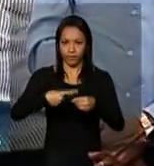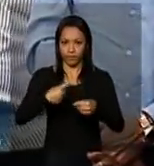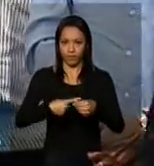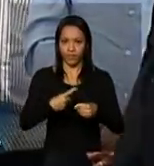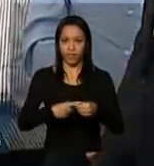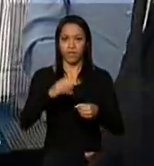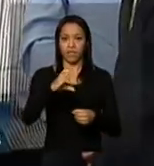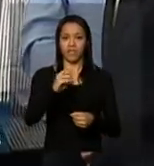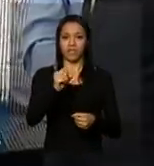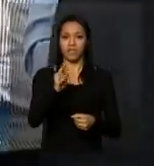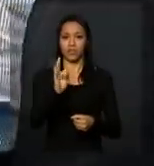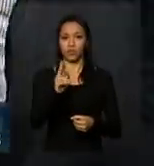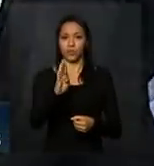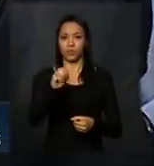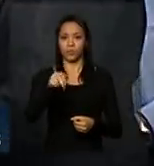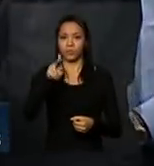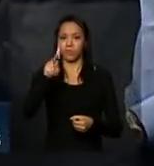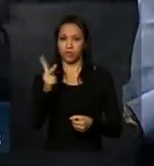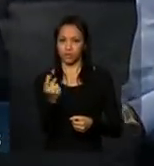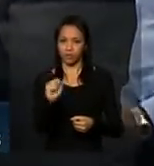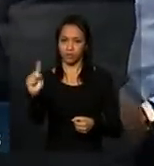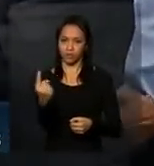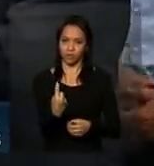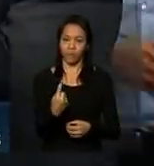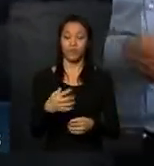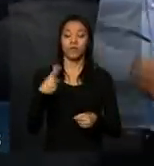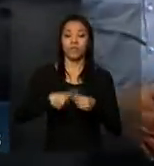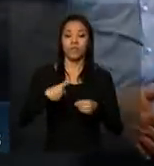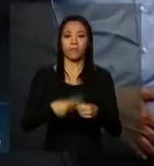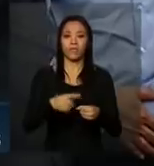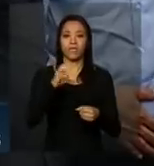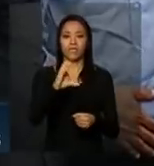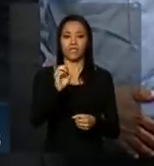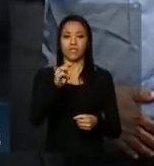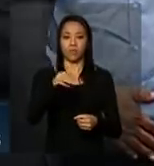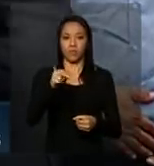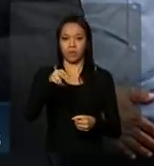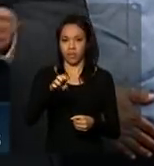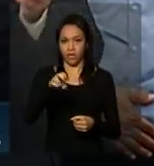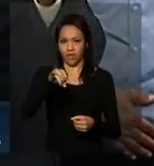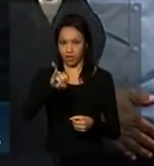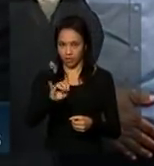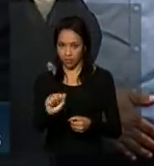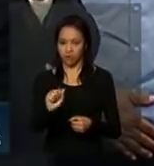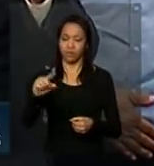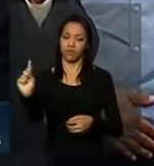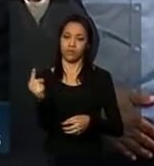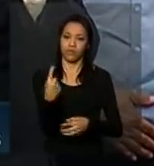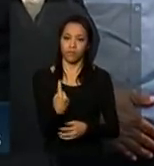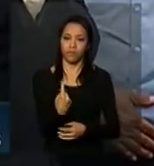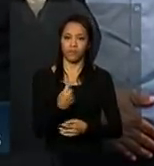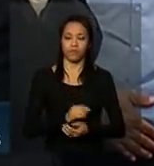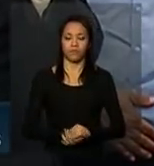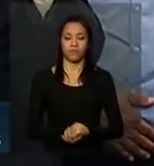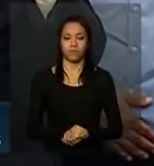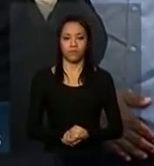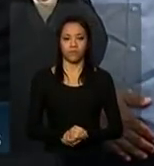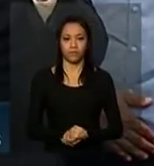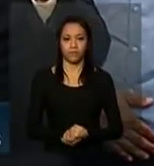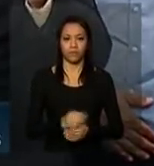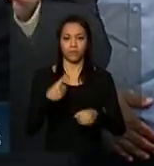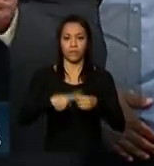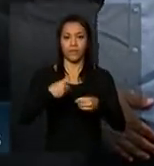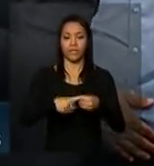setubinha João Barbosa Neto Simonésia Marinalva Ferreira